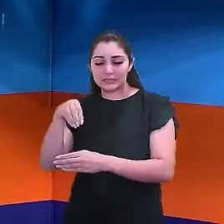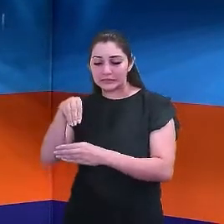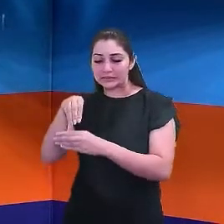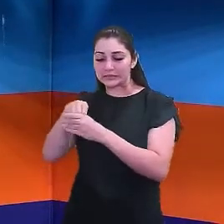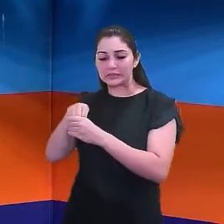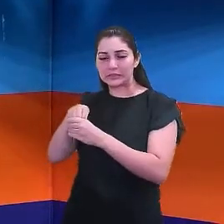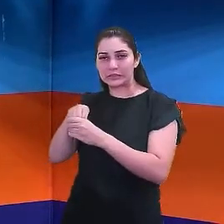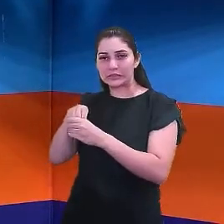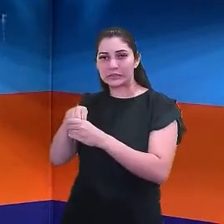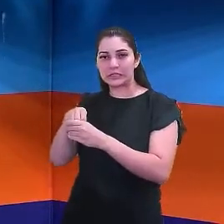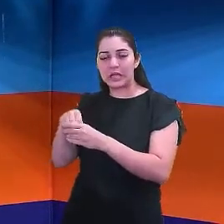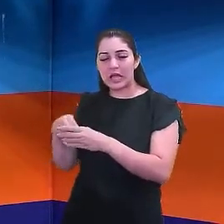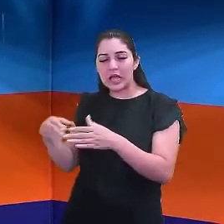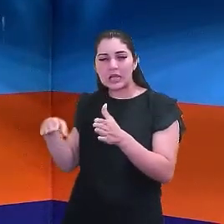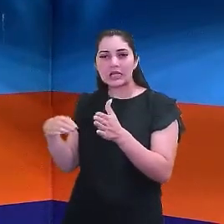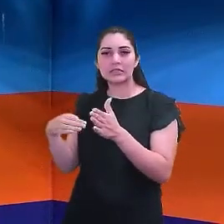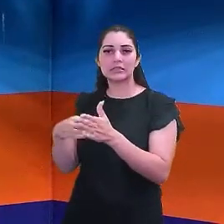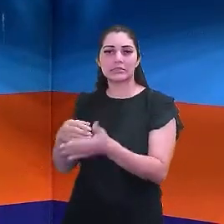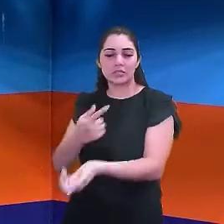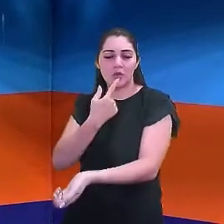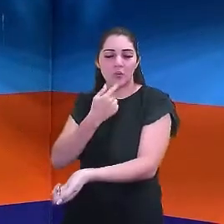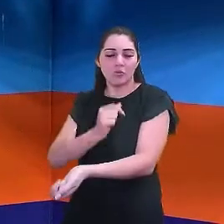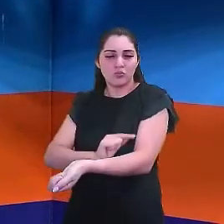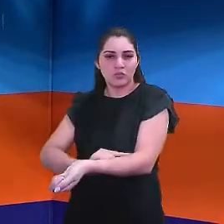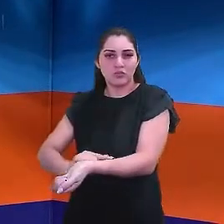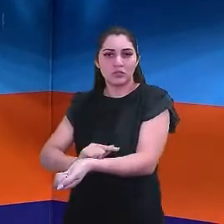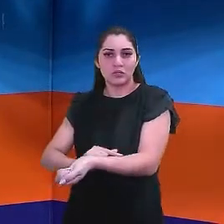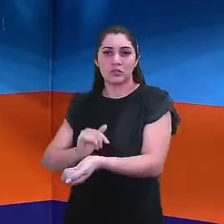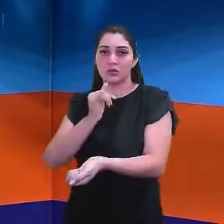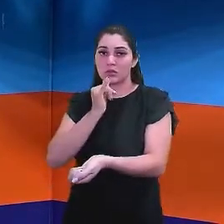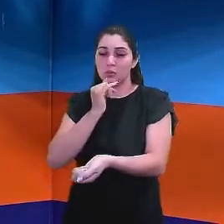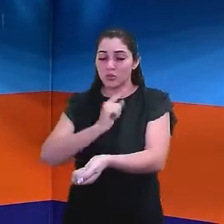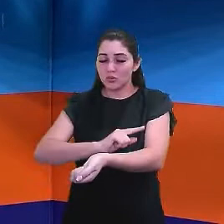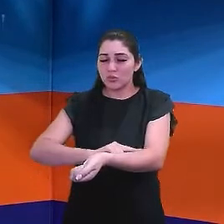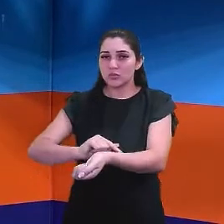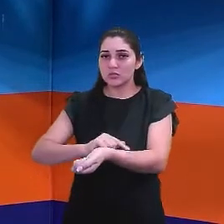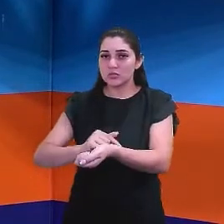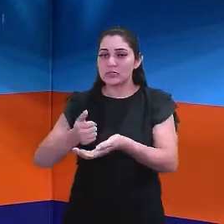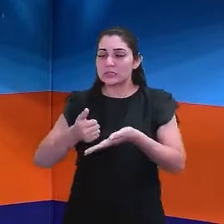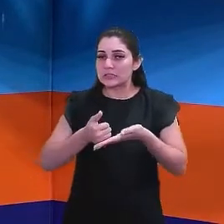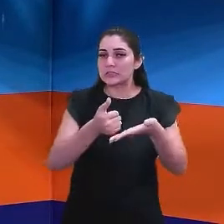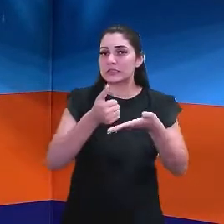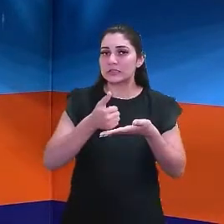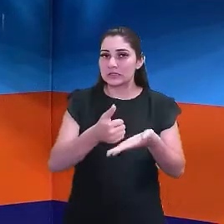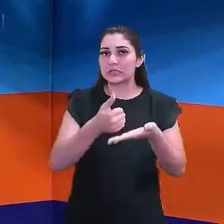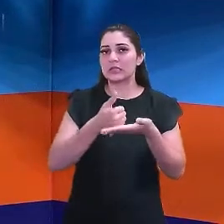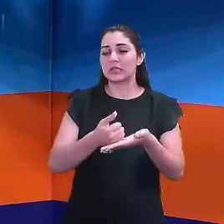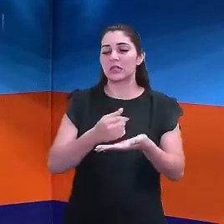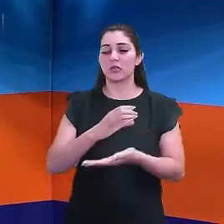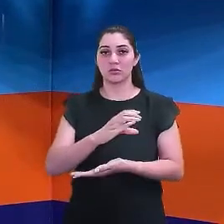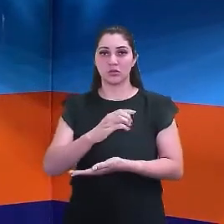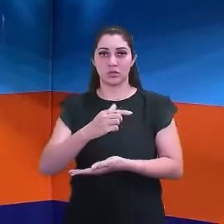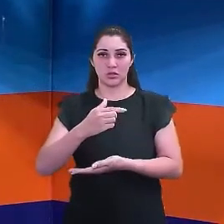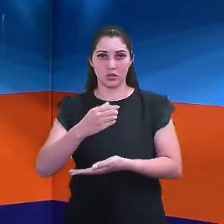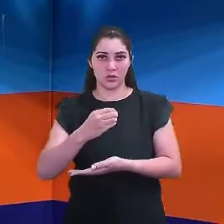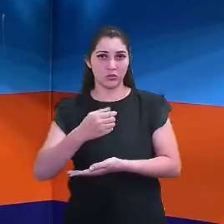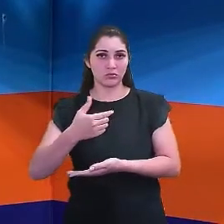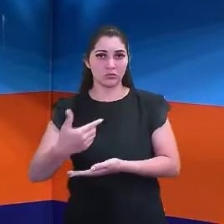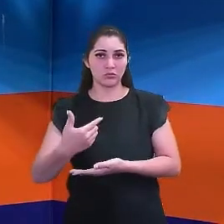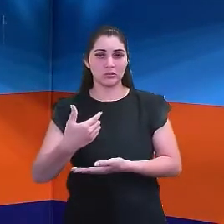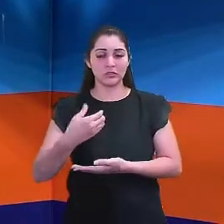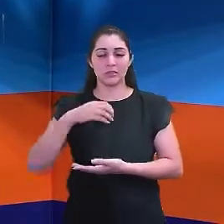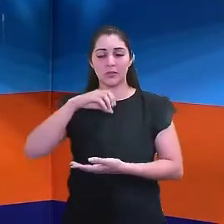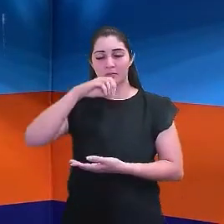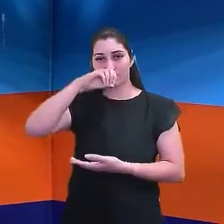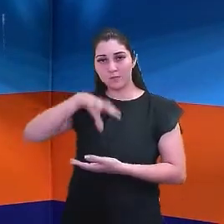oxigênio para ir para o sangue, ou seja, esse sangue que transportou esse gás carbônico que precisa ser expulso do nosso corpo pelo processo de expiração,